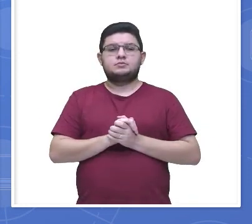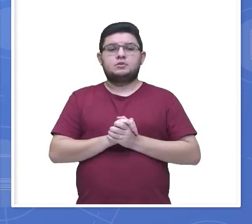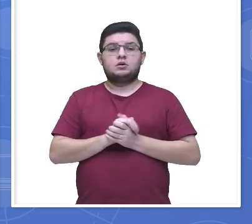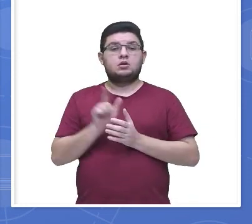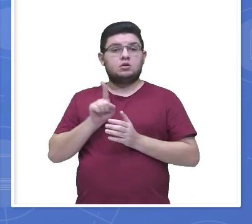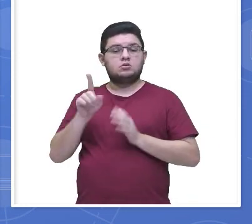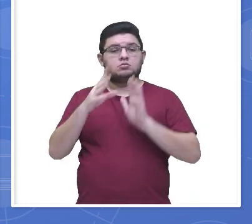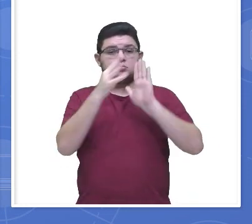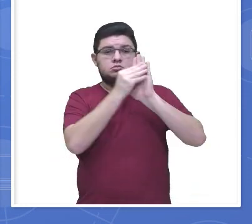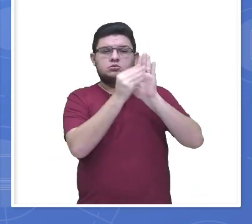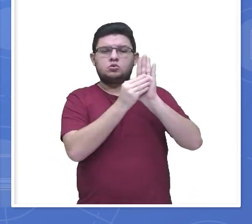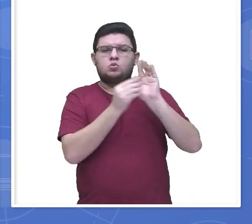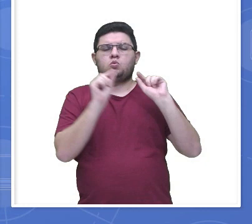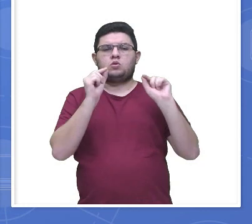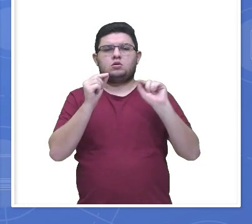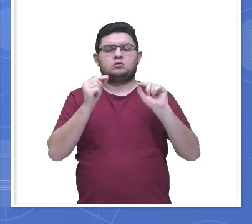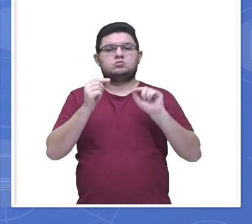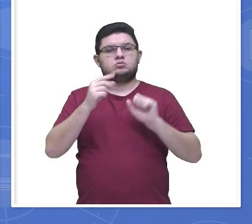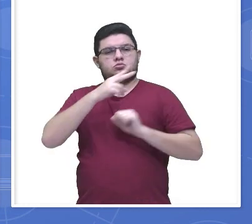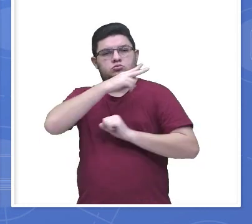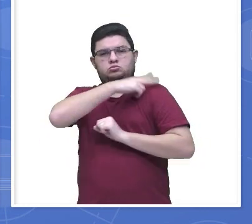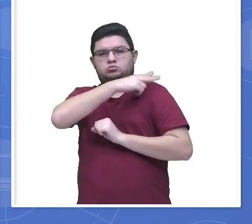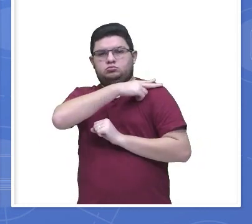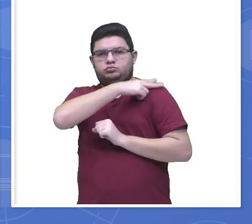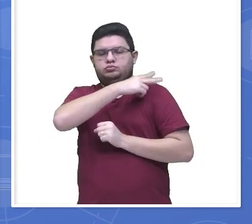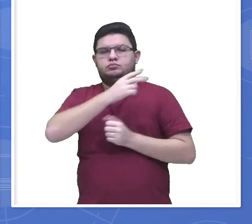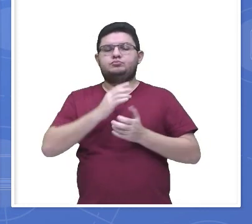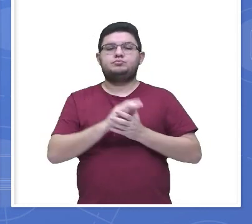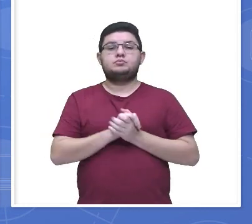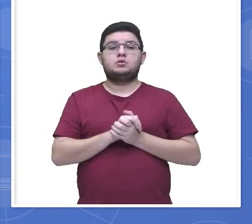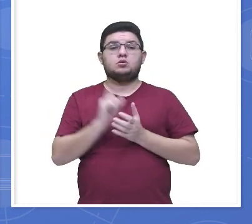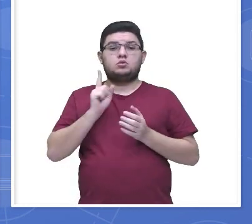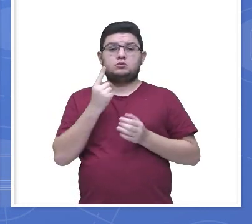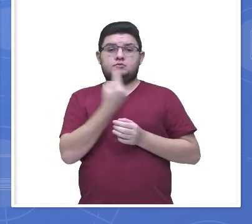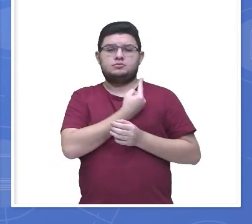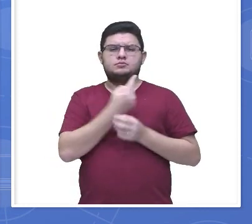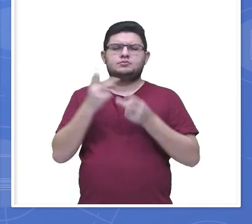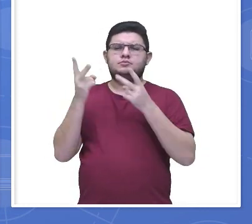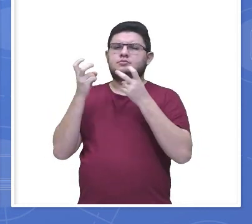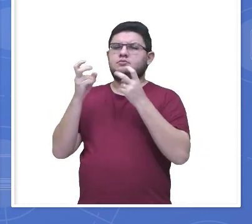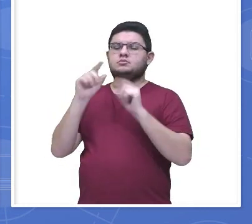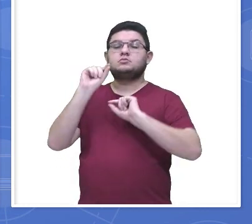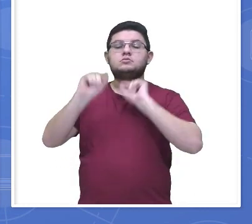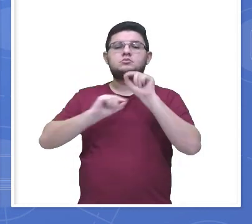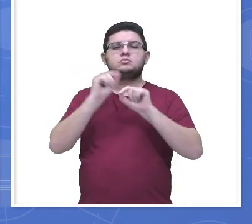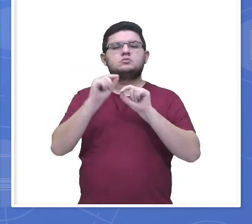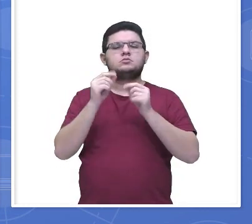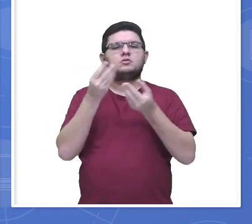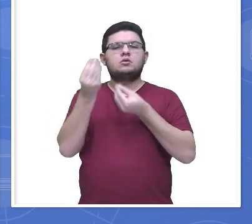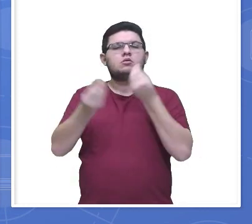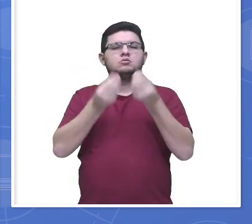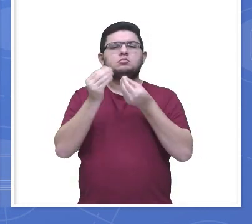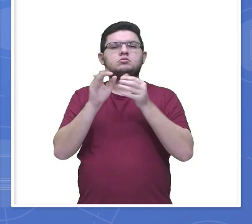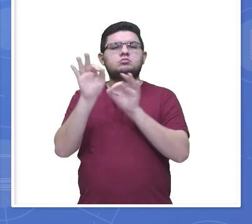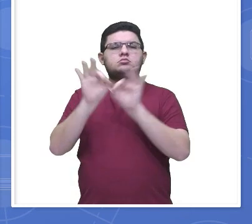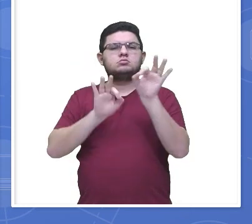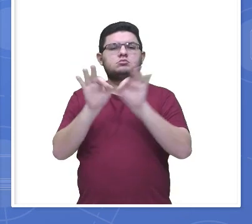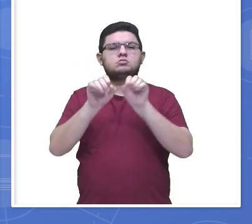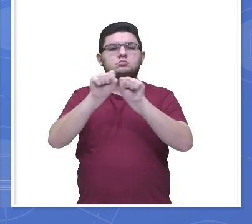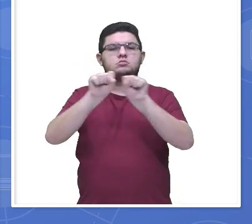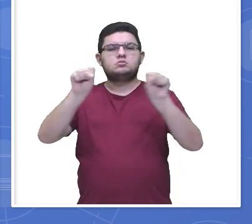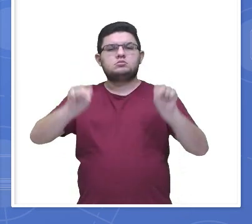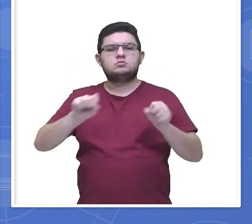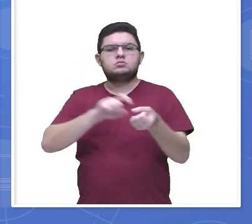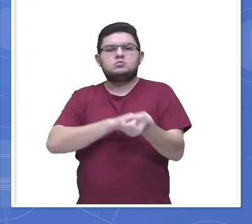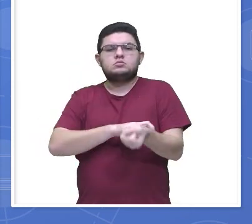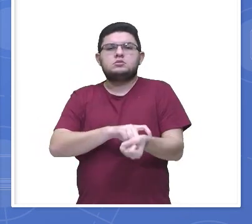aí do segundo ano. Então, a gente vai observar agora como está formado aí o nosso sistema